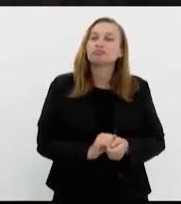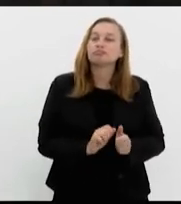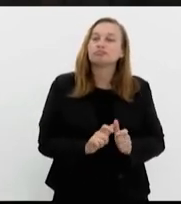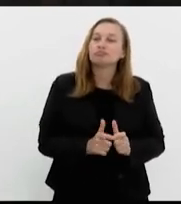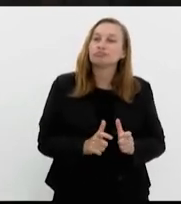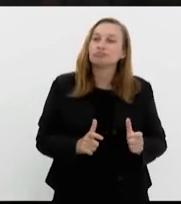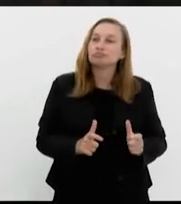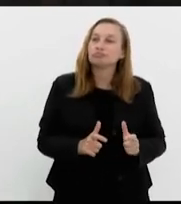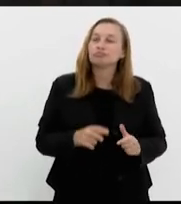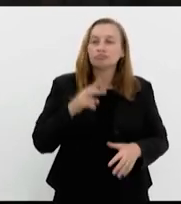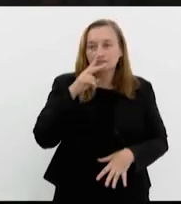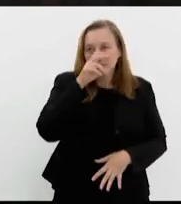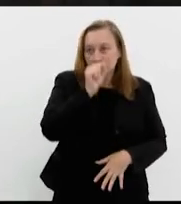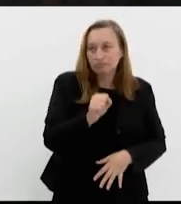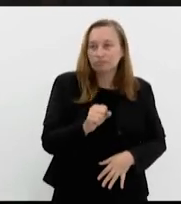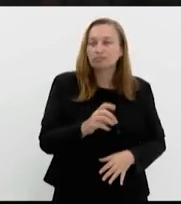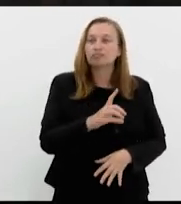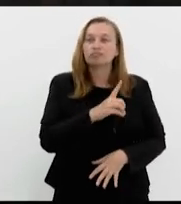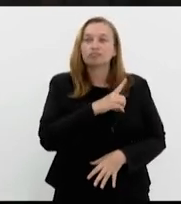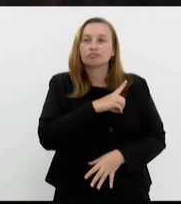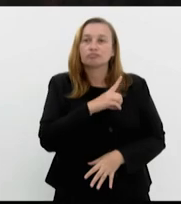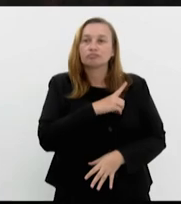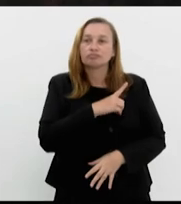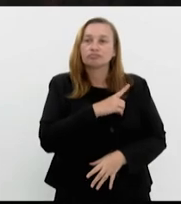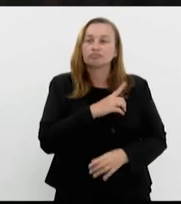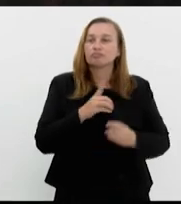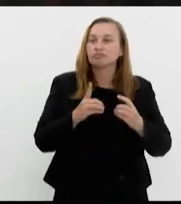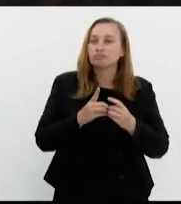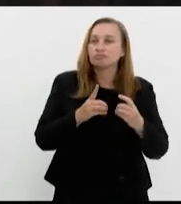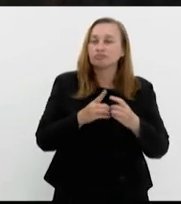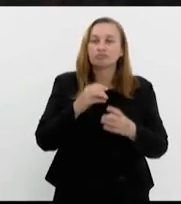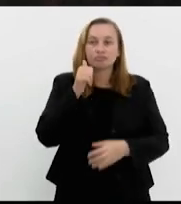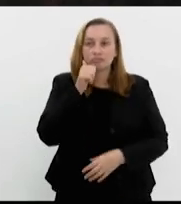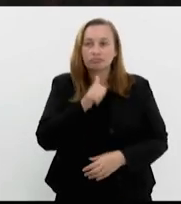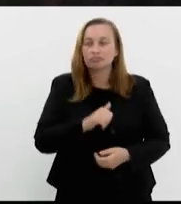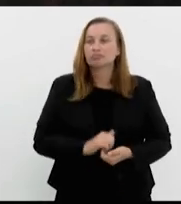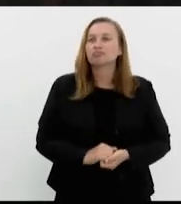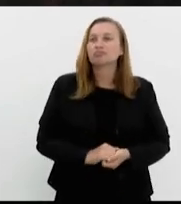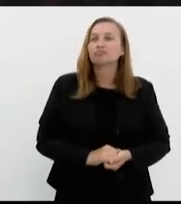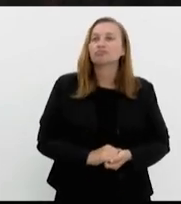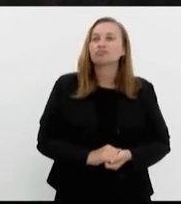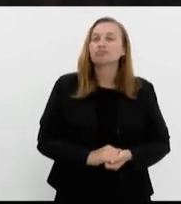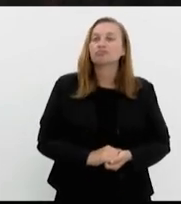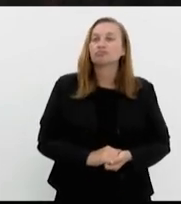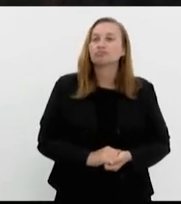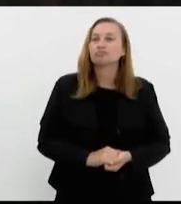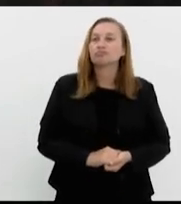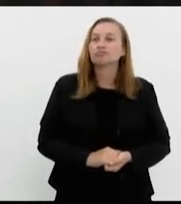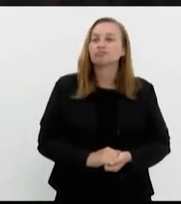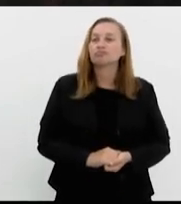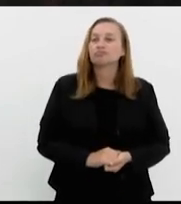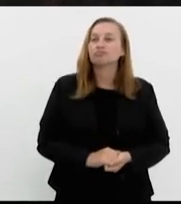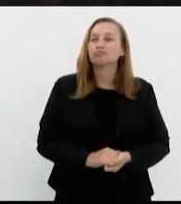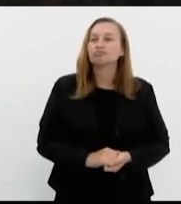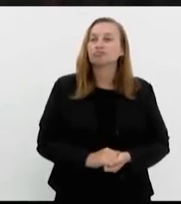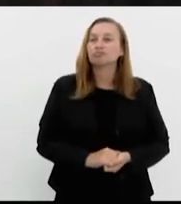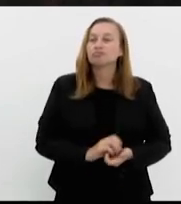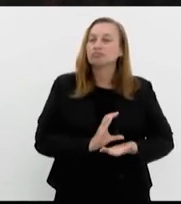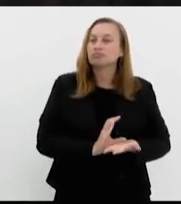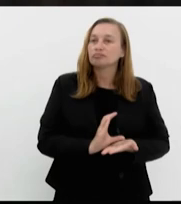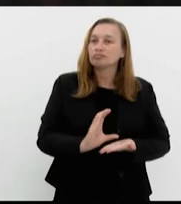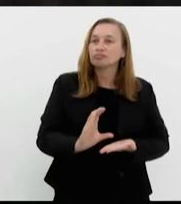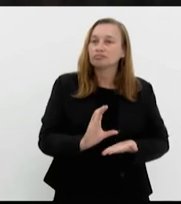e fortalecimento das delegacias de atendimento à mulher e a destinação de recursos